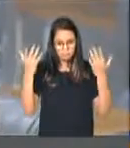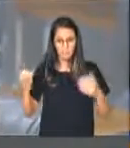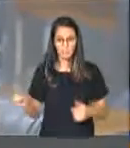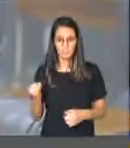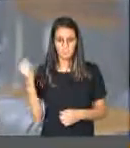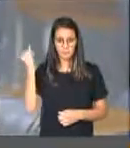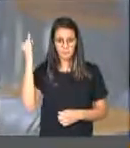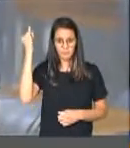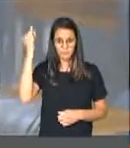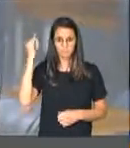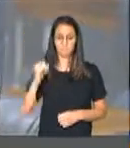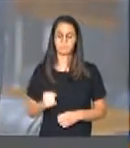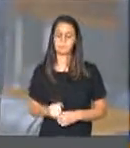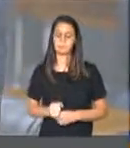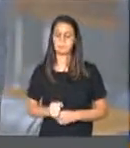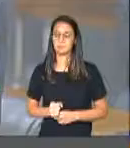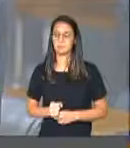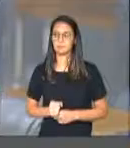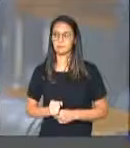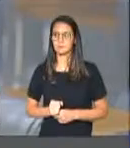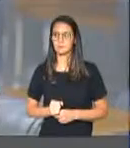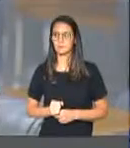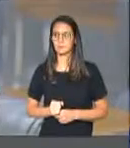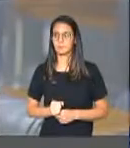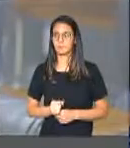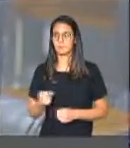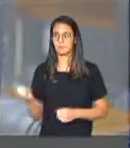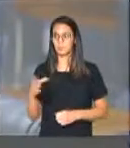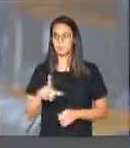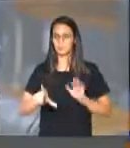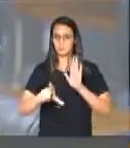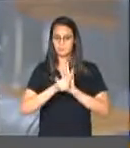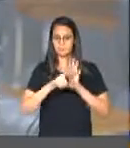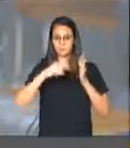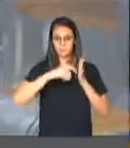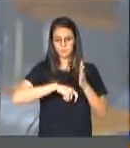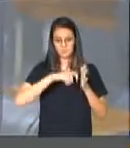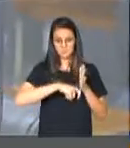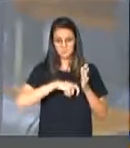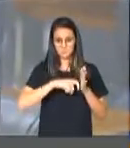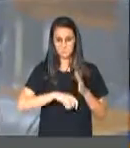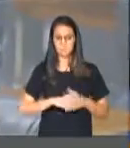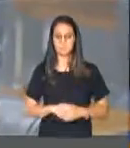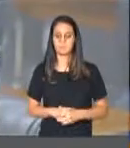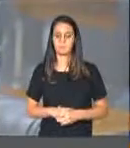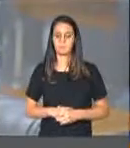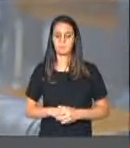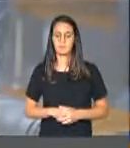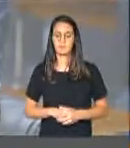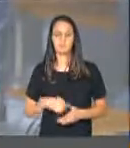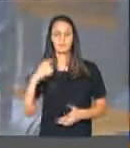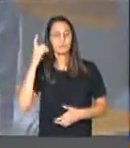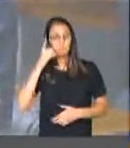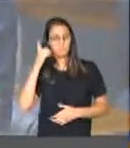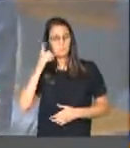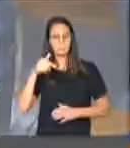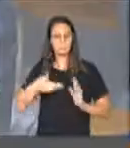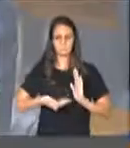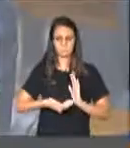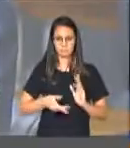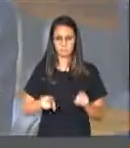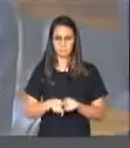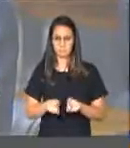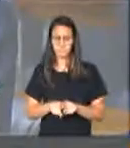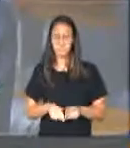importância, senhor presidente, da reforma tributária, é um trabalho do nosso deputado Raul e com outros deputados dessa casa, mas a